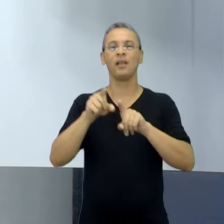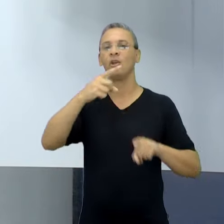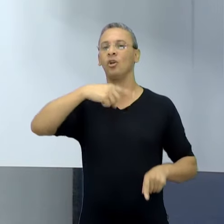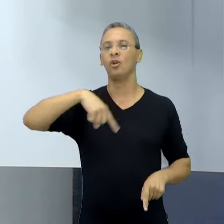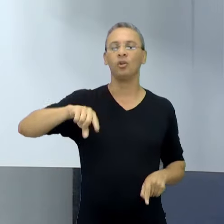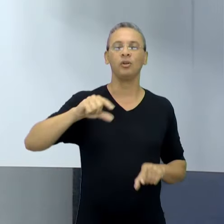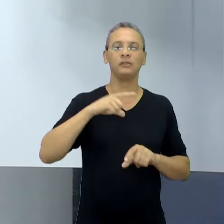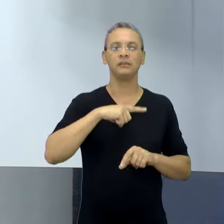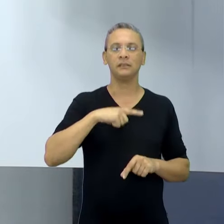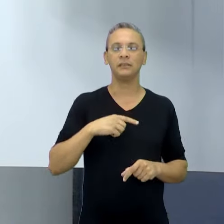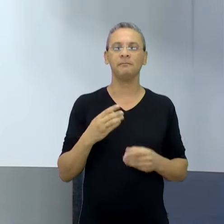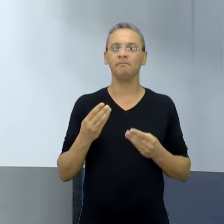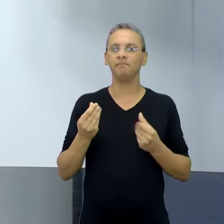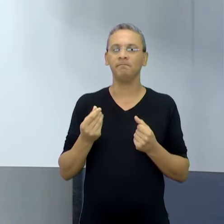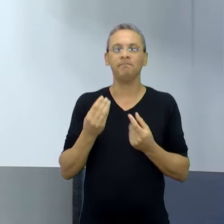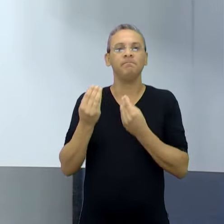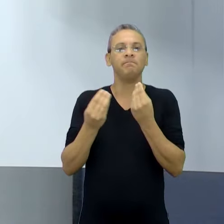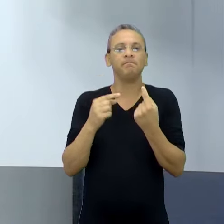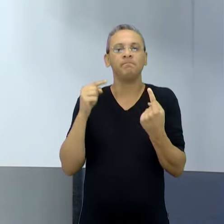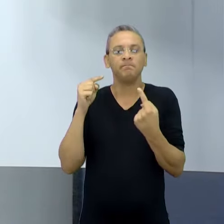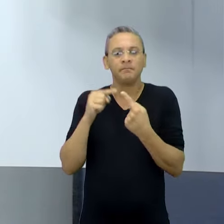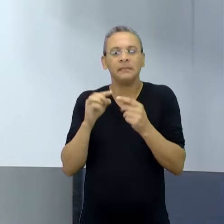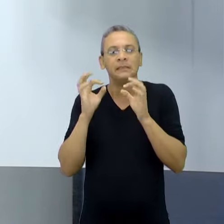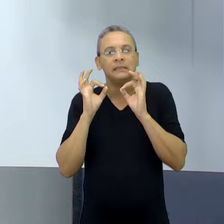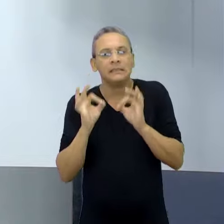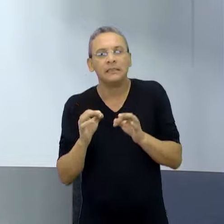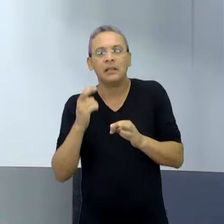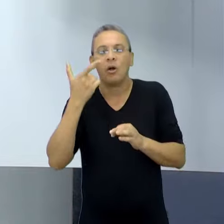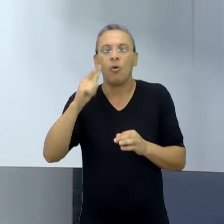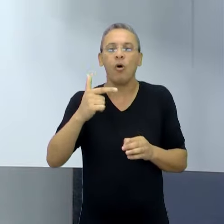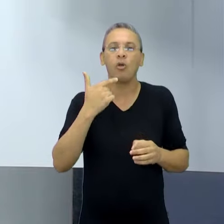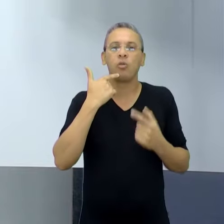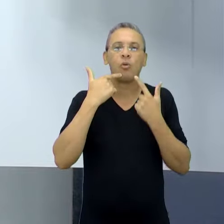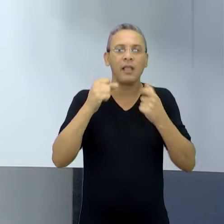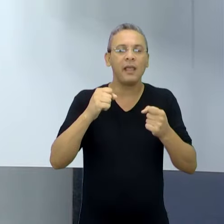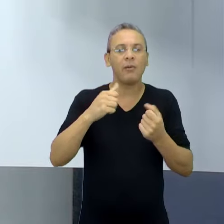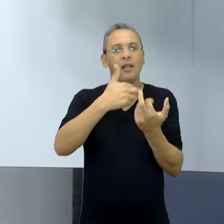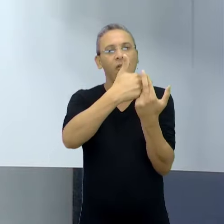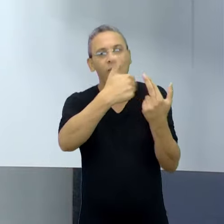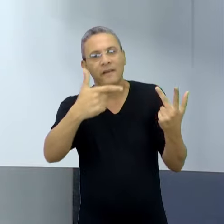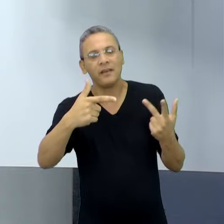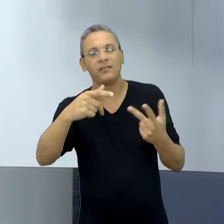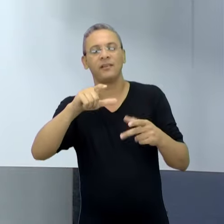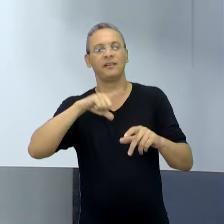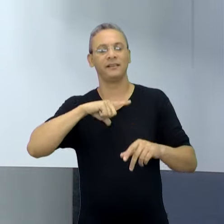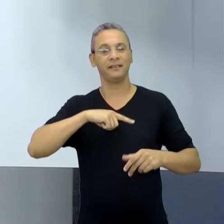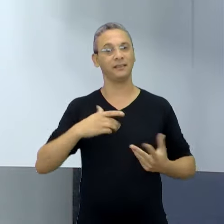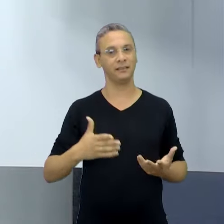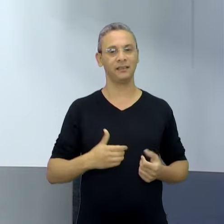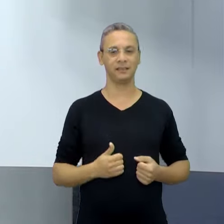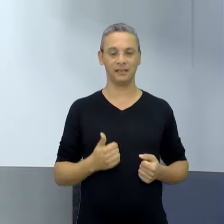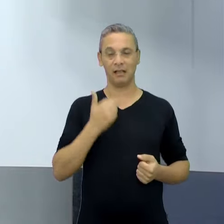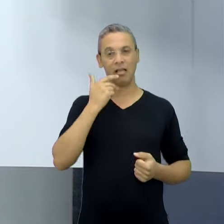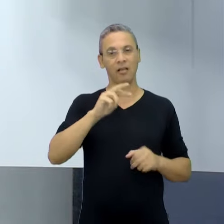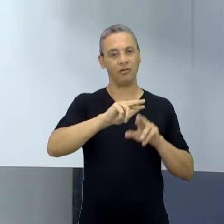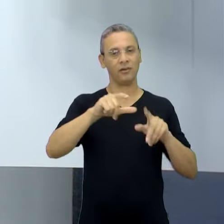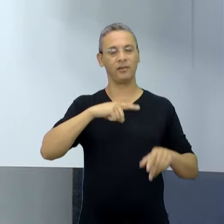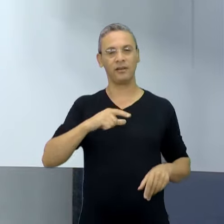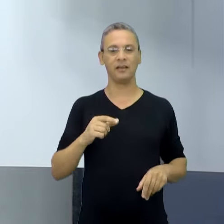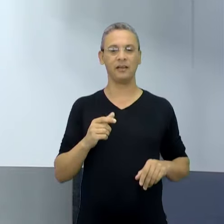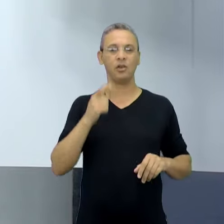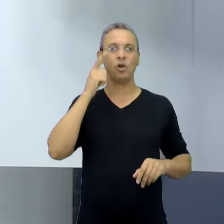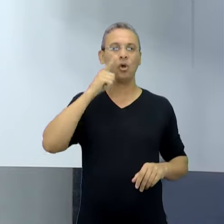gente pelo menos tenha algumas fontes em outras línguas, né? E, se possível, a